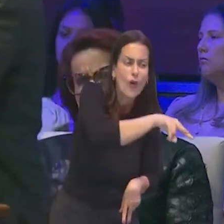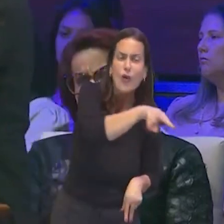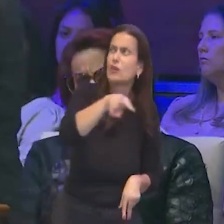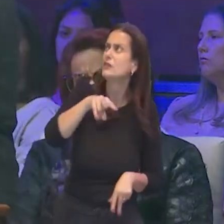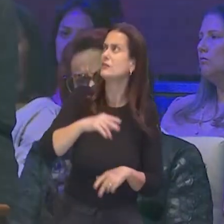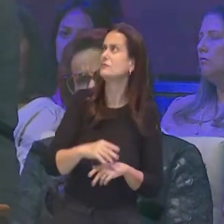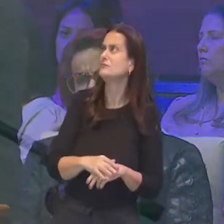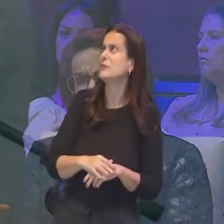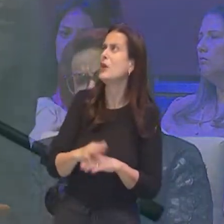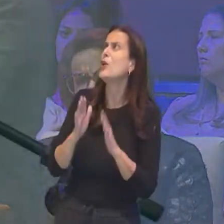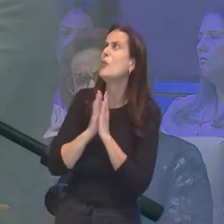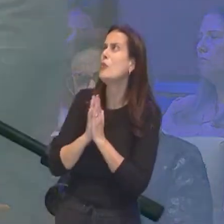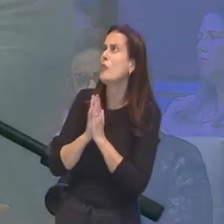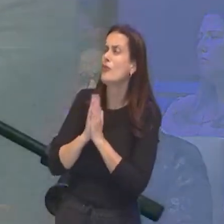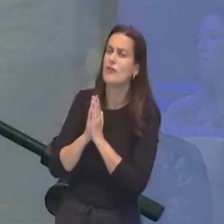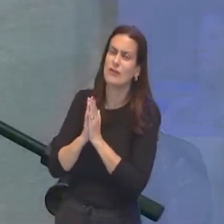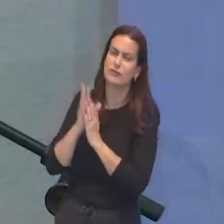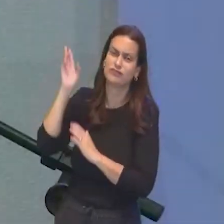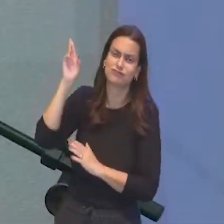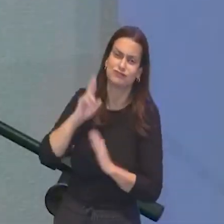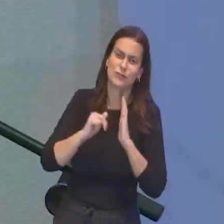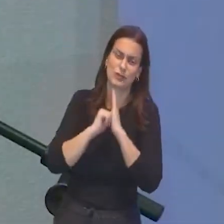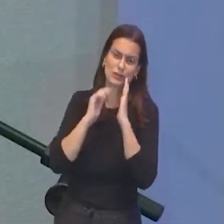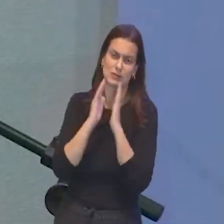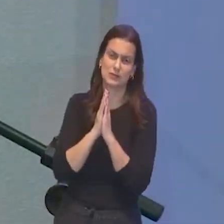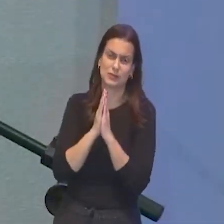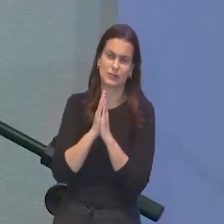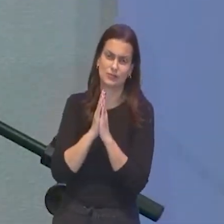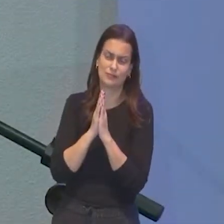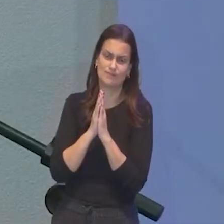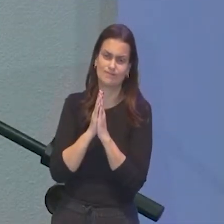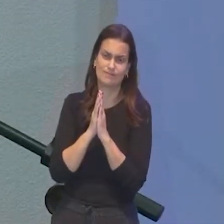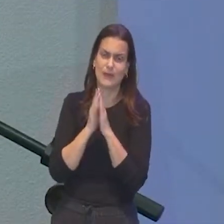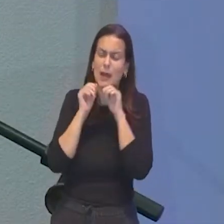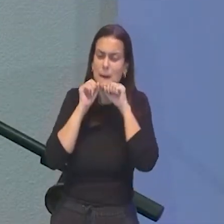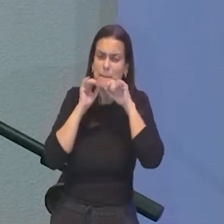olha por nós, e olhai por nós.